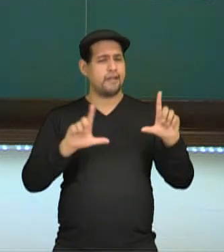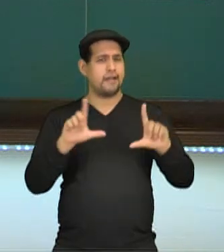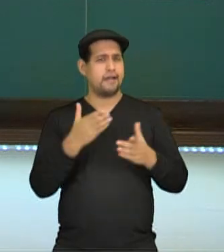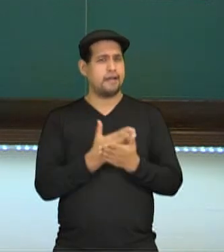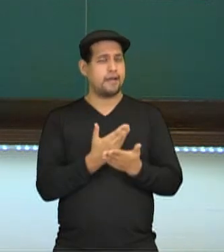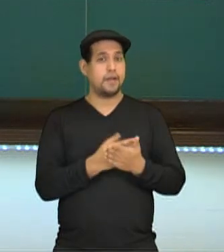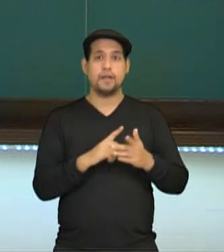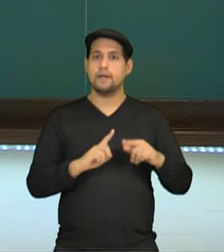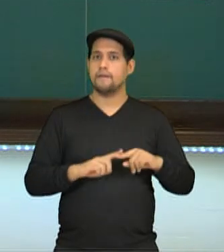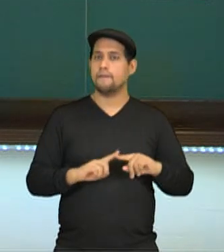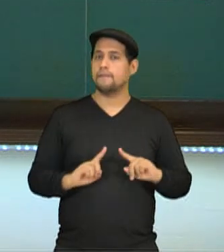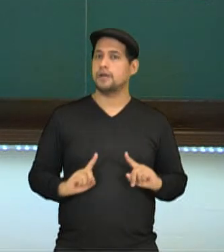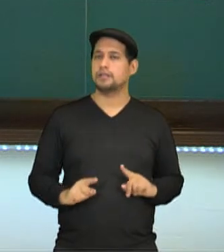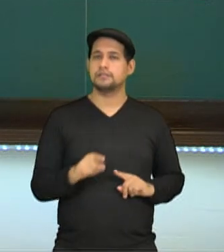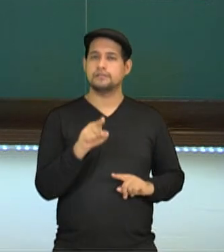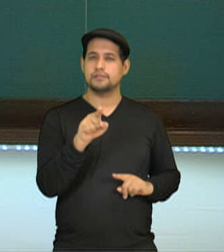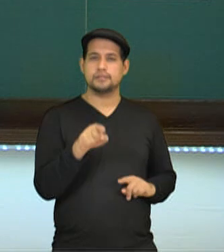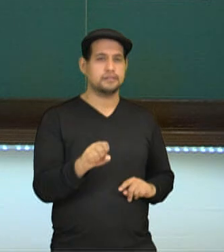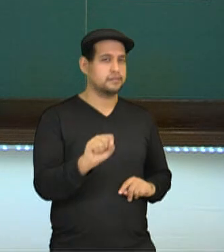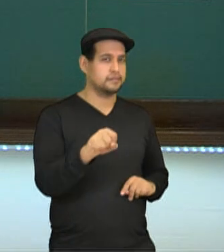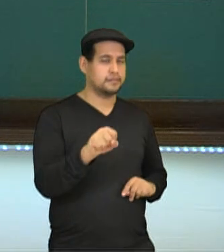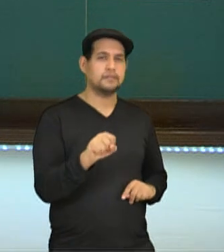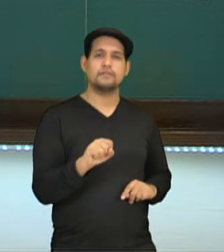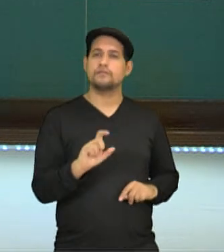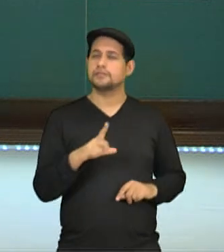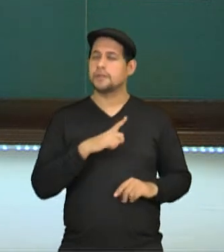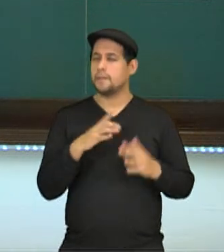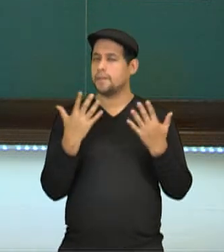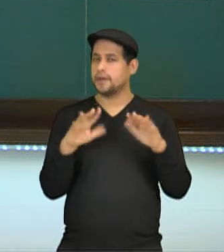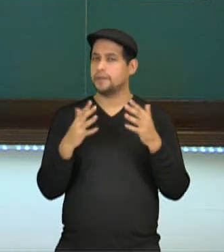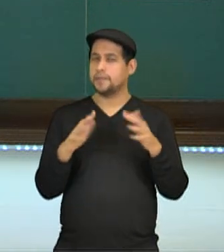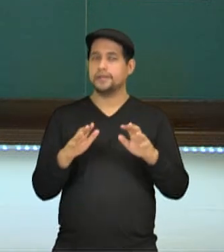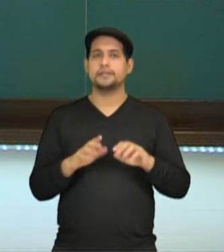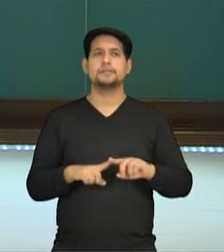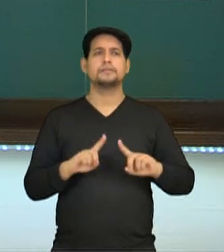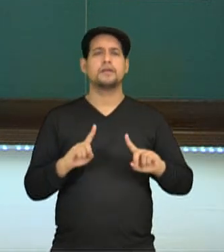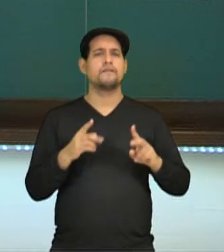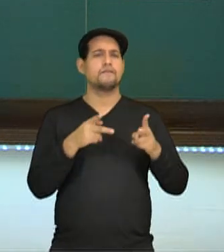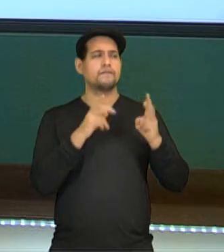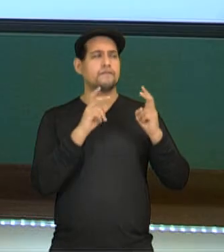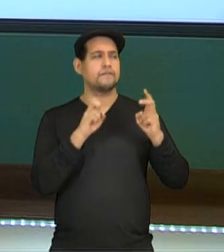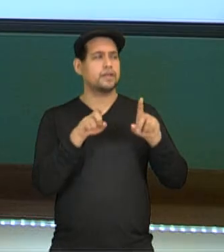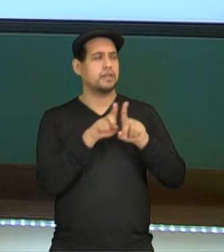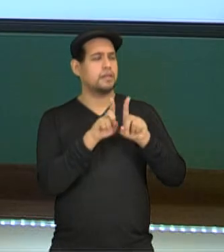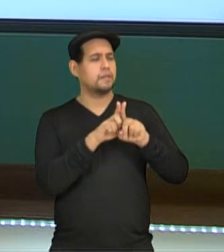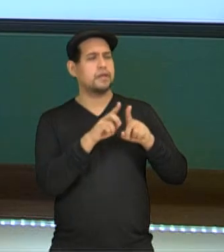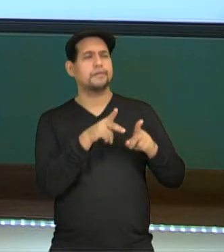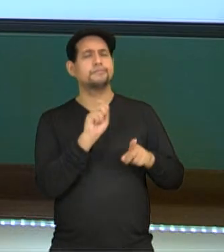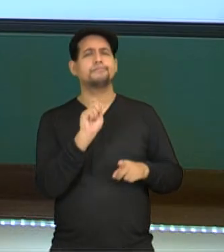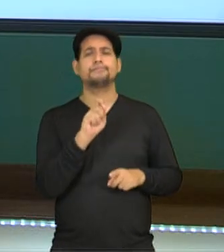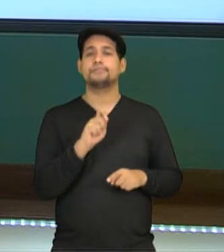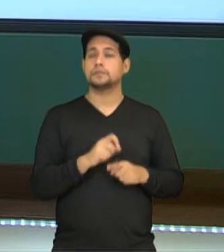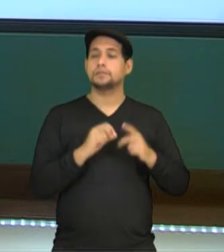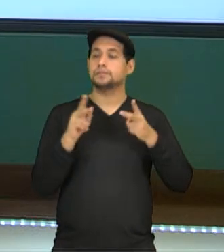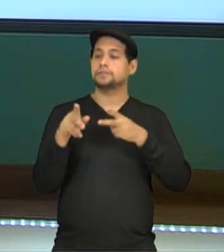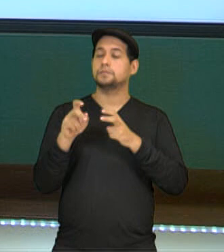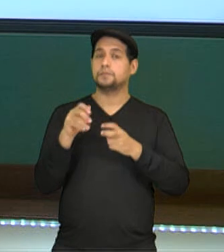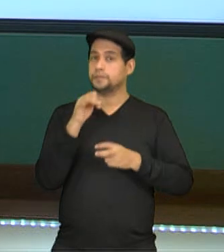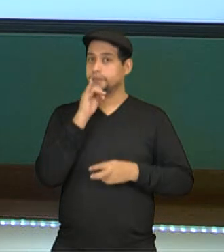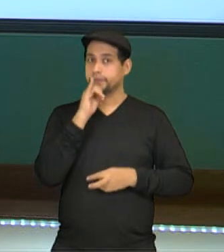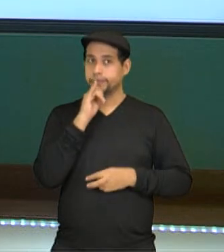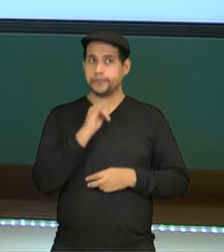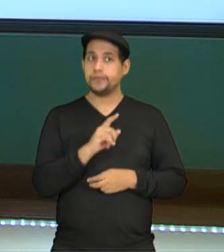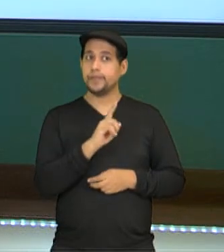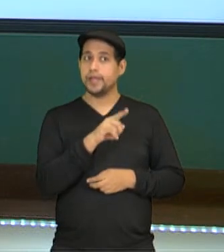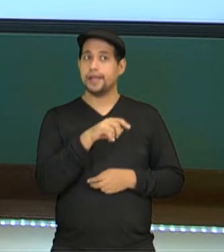aula. Por isso que você está de parabéns. Vamos conferir a solução aqui. Observe, é